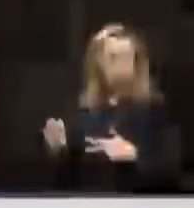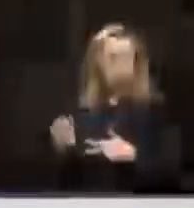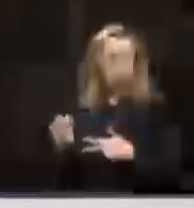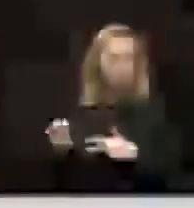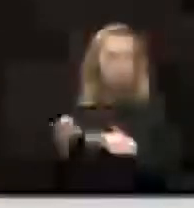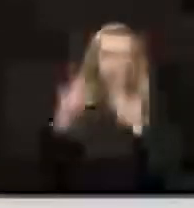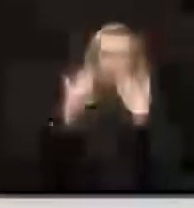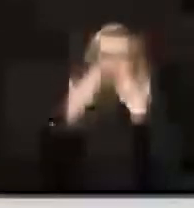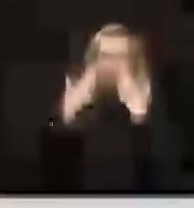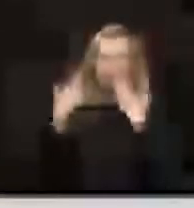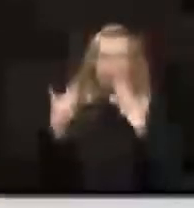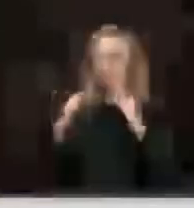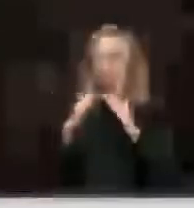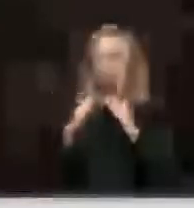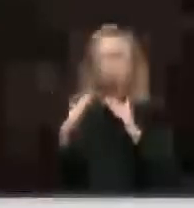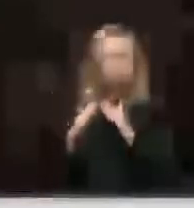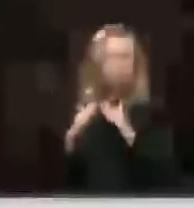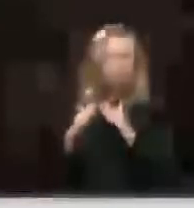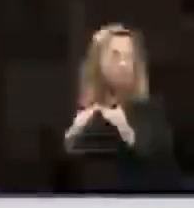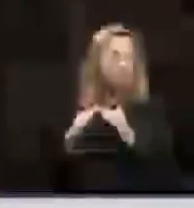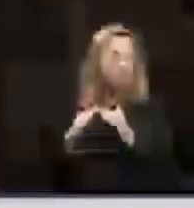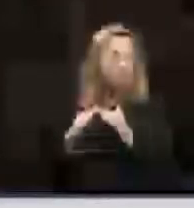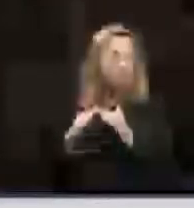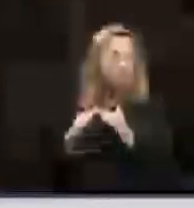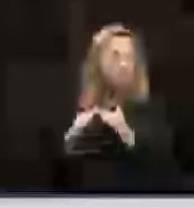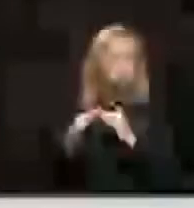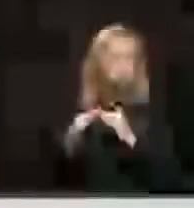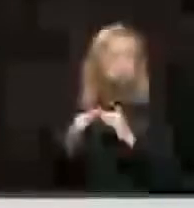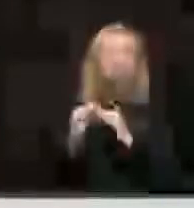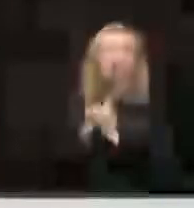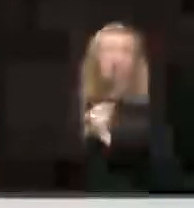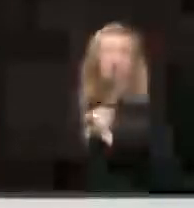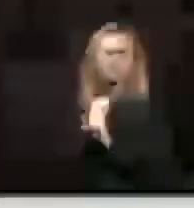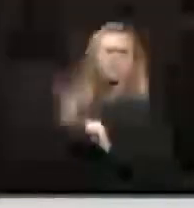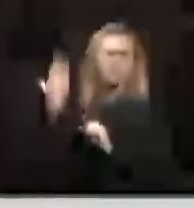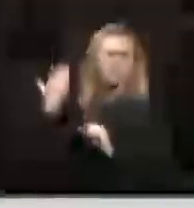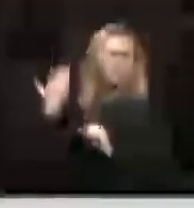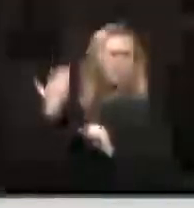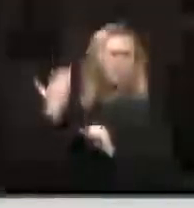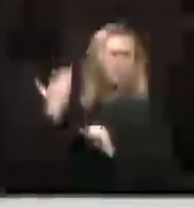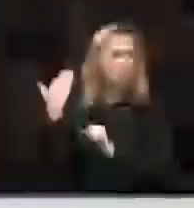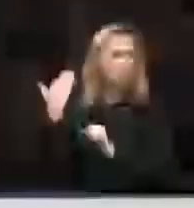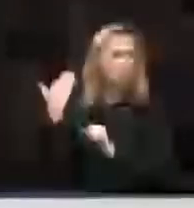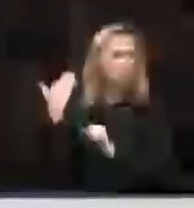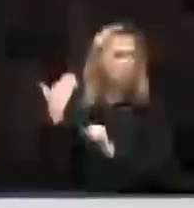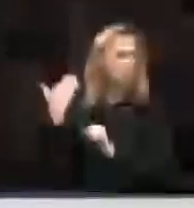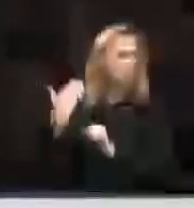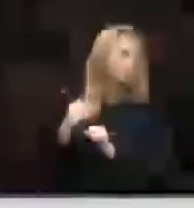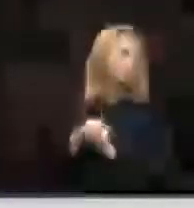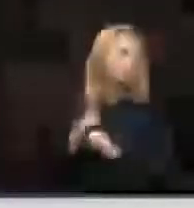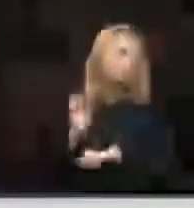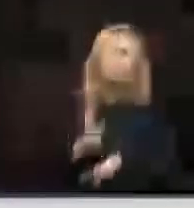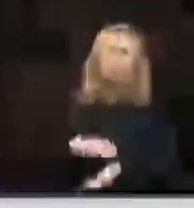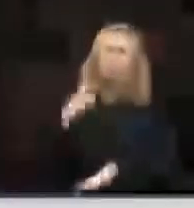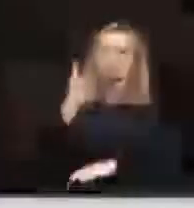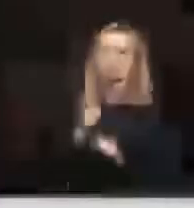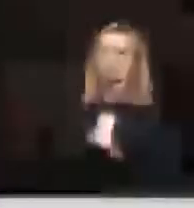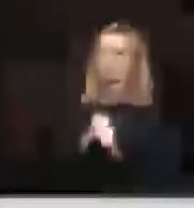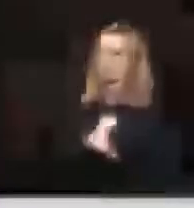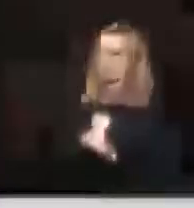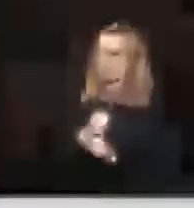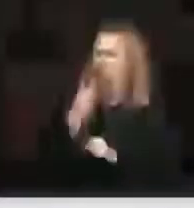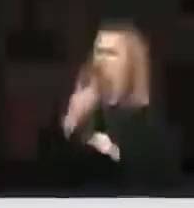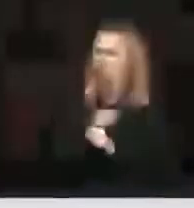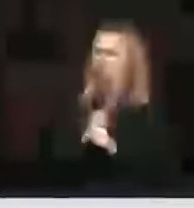Apresentei nesta casa, há algum tempo atrás, muito mais de 1 ano, deve ter mais de 2